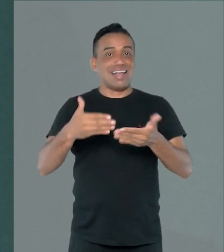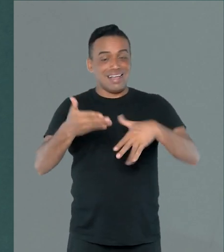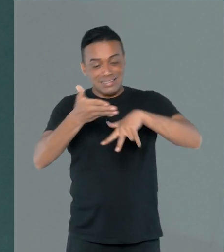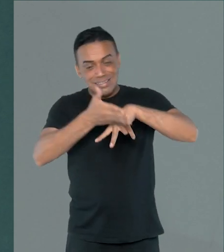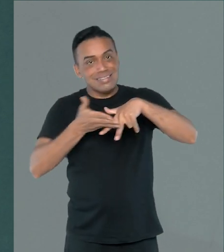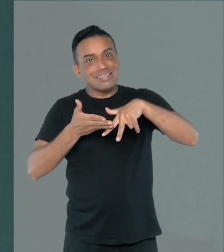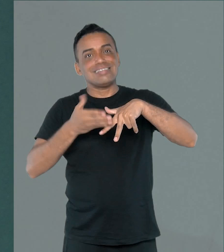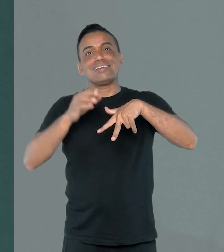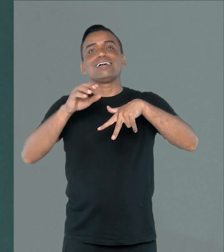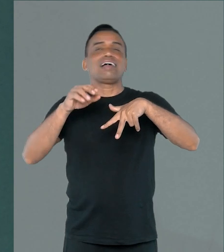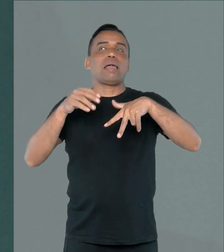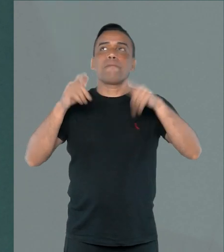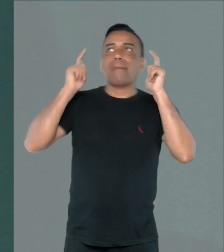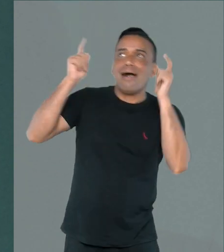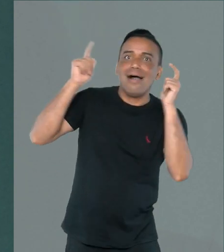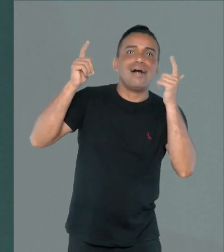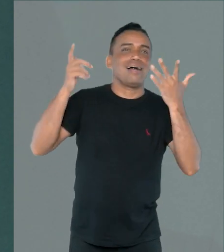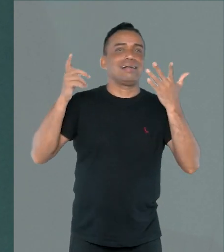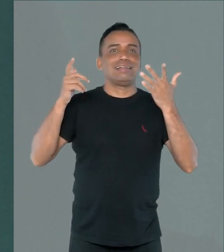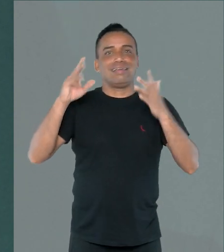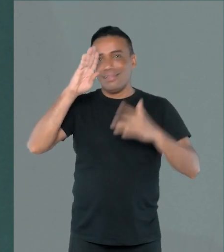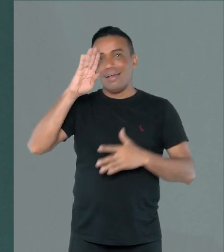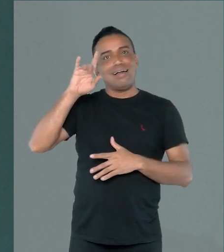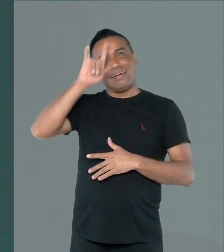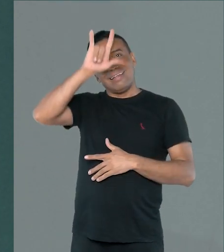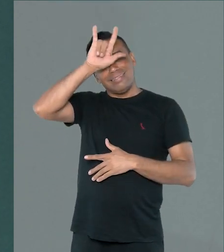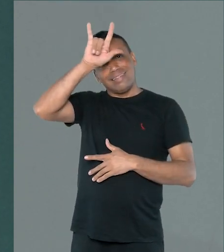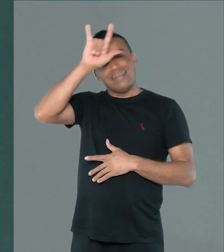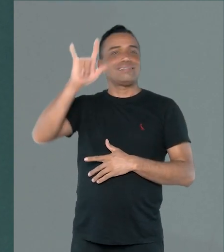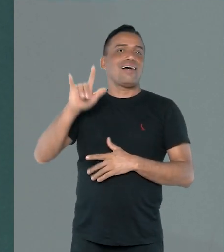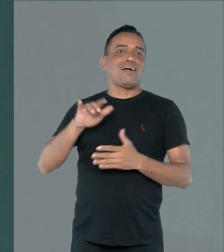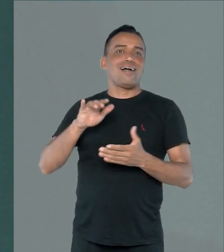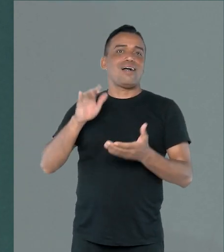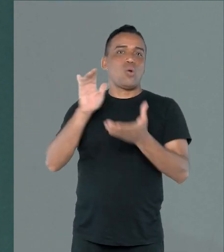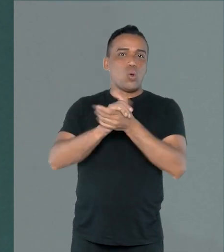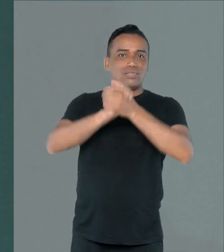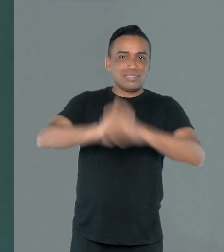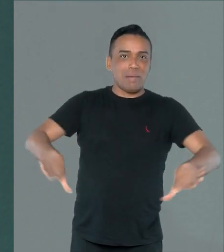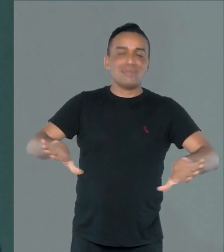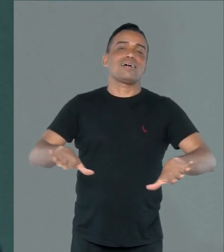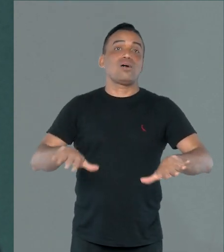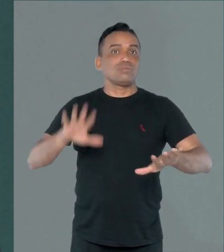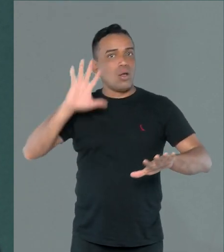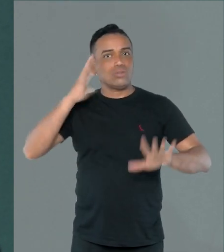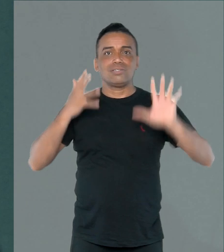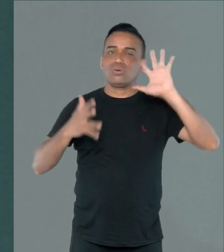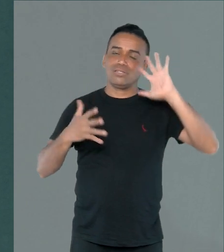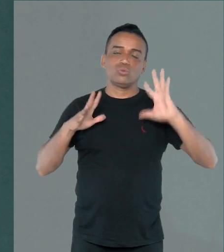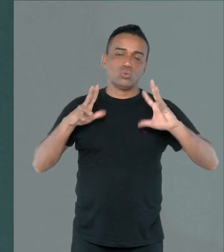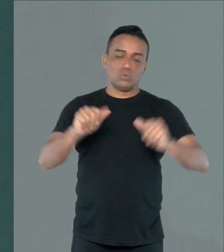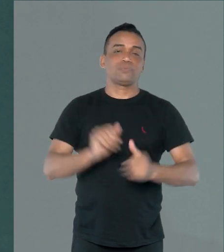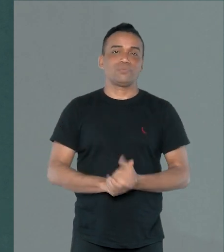adultério, divórcio. Está tudo isso acontecendo, enquanto que, do outro lado, está acontecendo o quê? Os milagres de